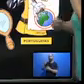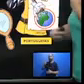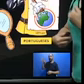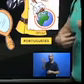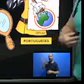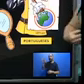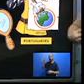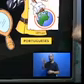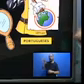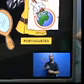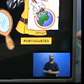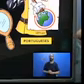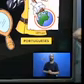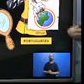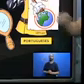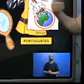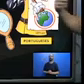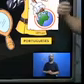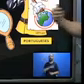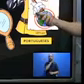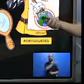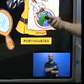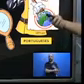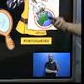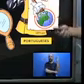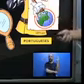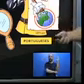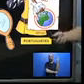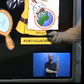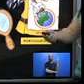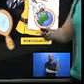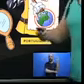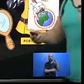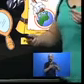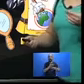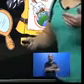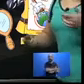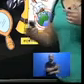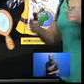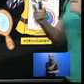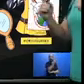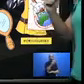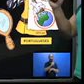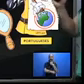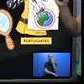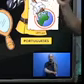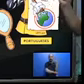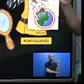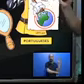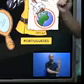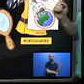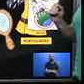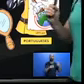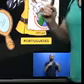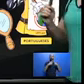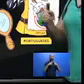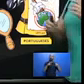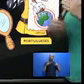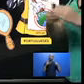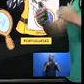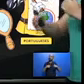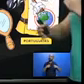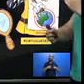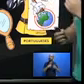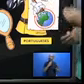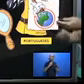Para pegar essa madeira, para poder entrar na selva, eles tinham que ter pelo menos um acordo aí com os índios, senão